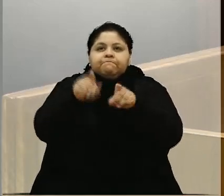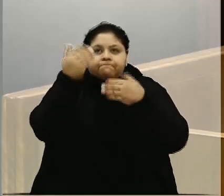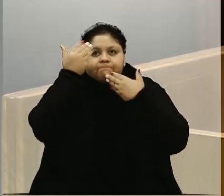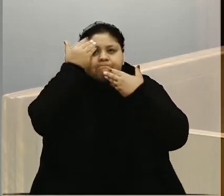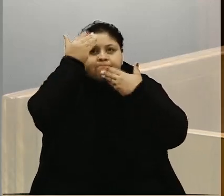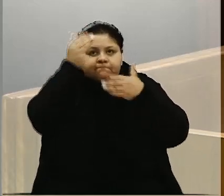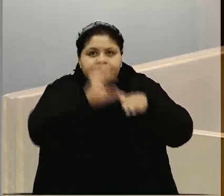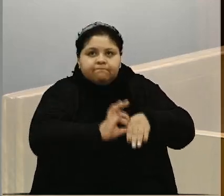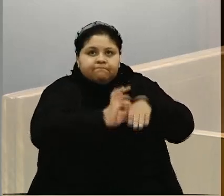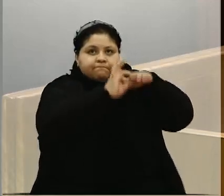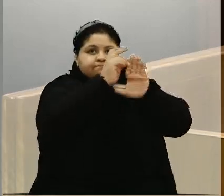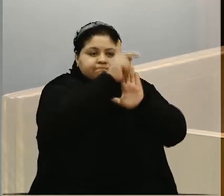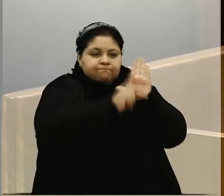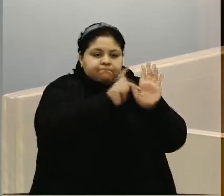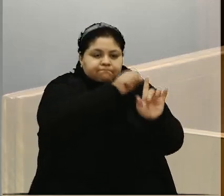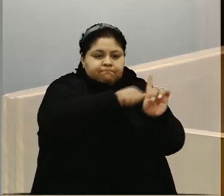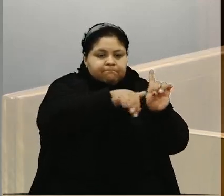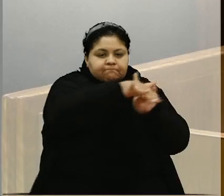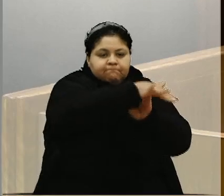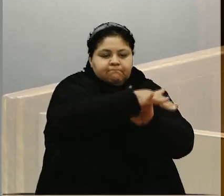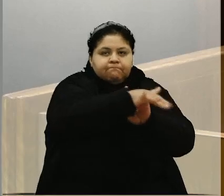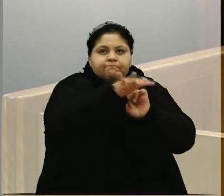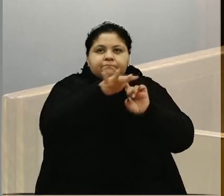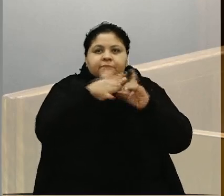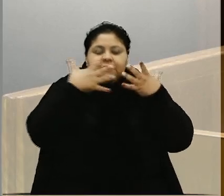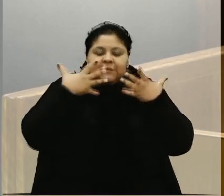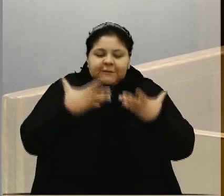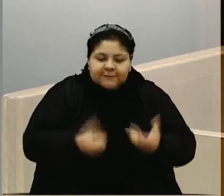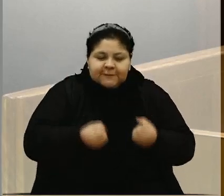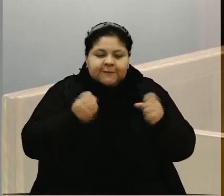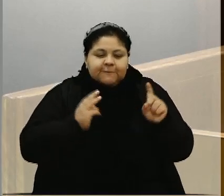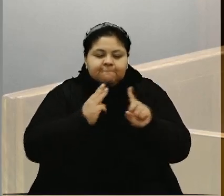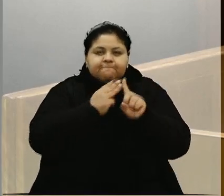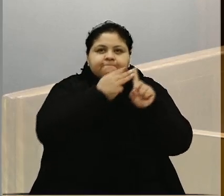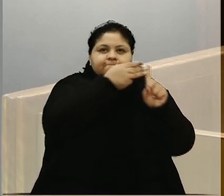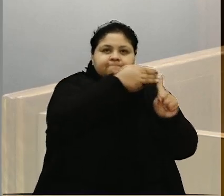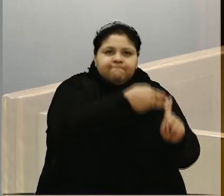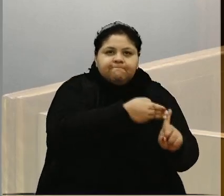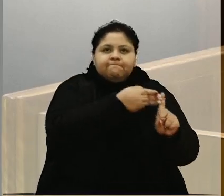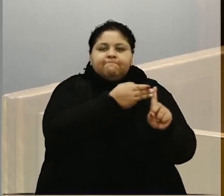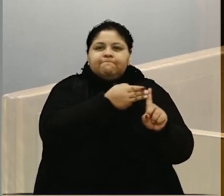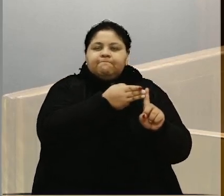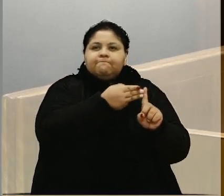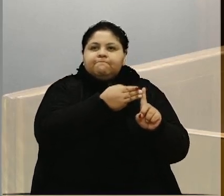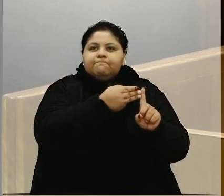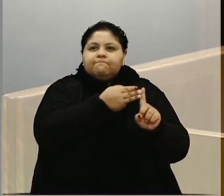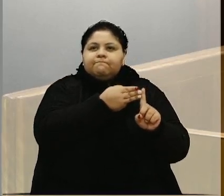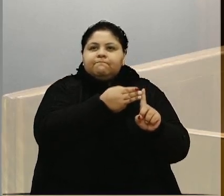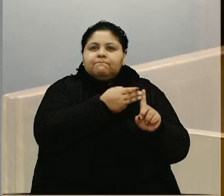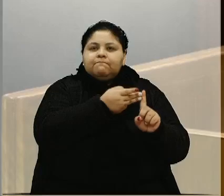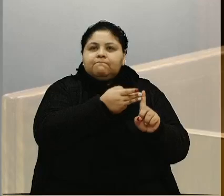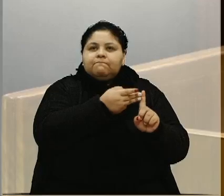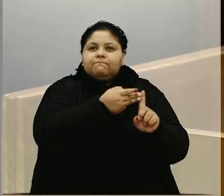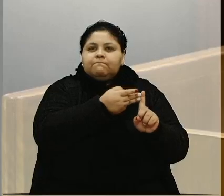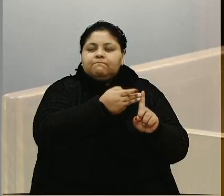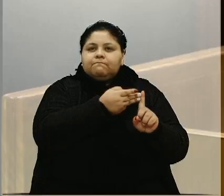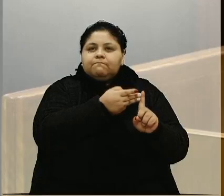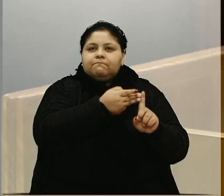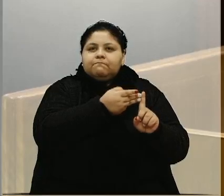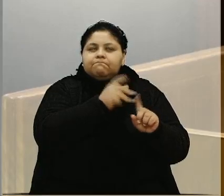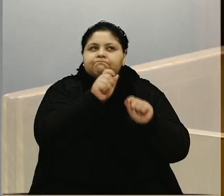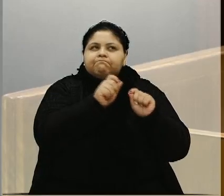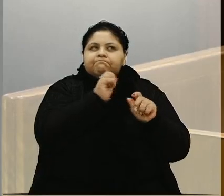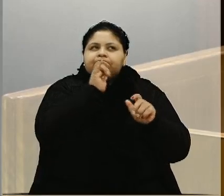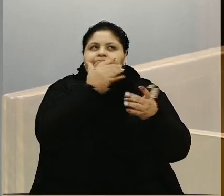líderes dos projetos sociais que têm abraçado conosco essa missão e sido realmente, como eu